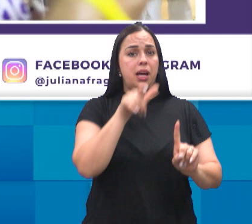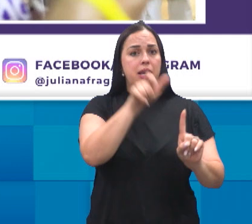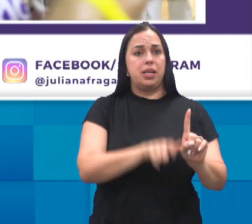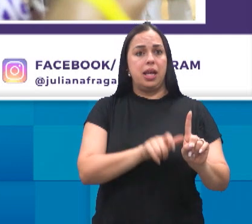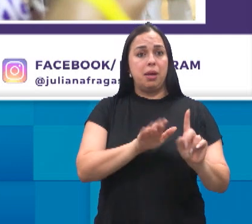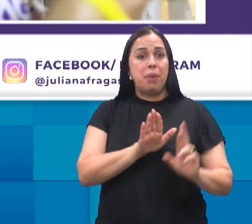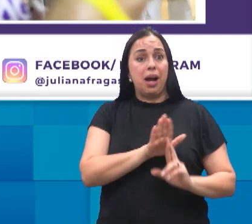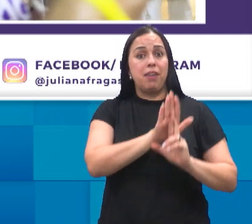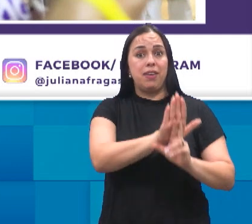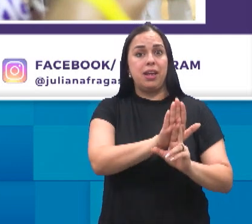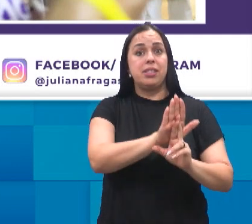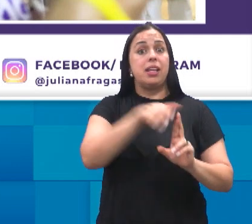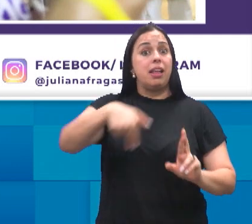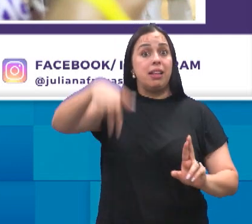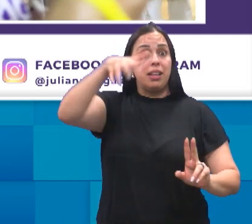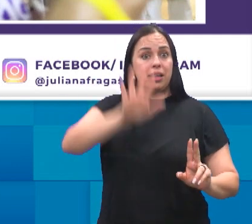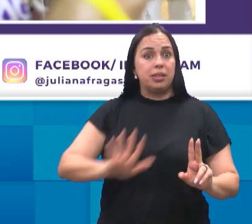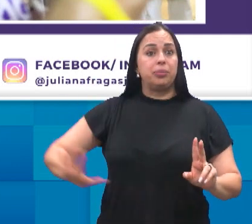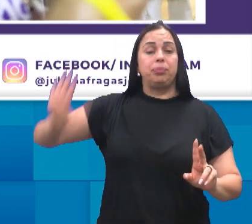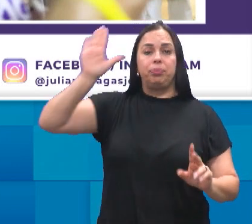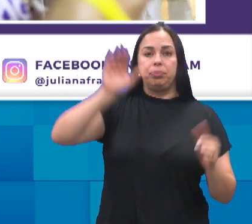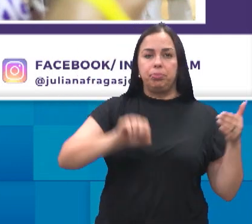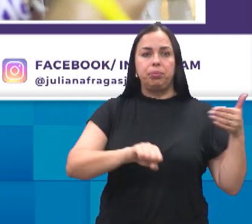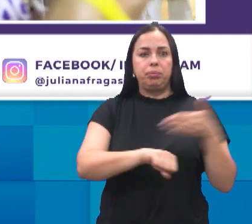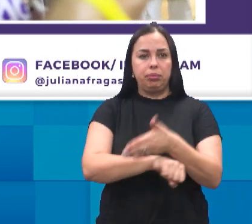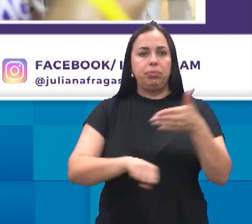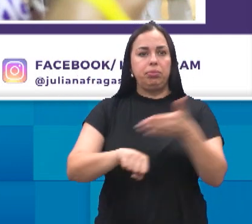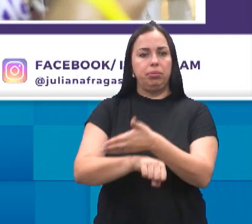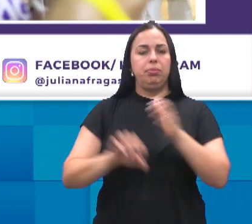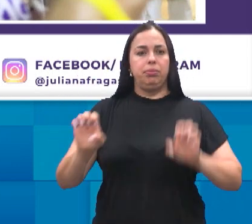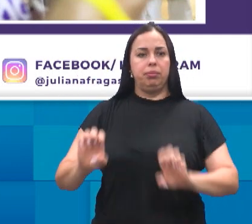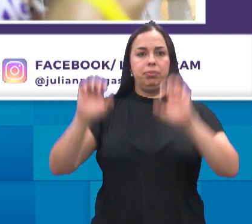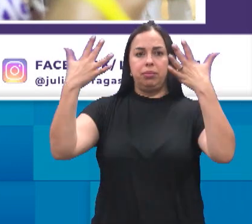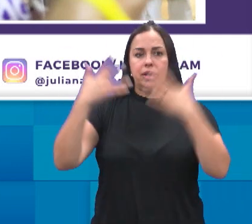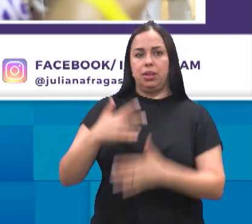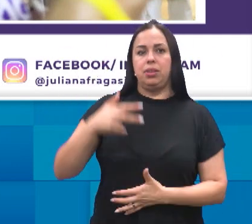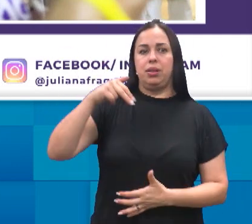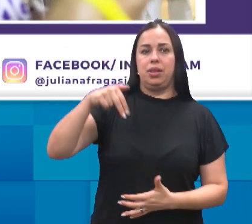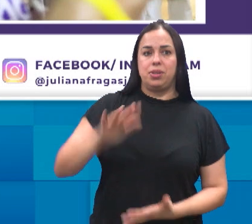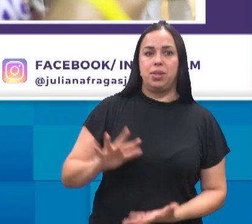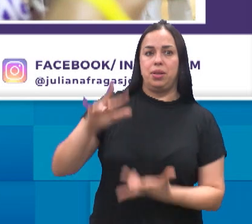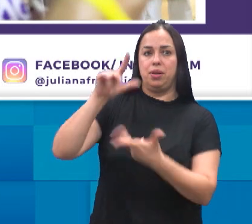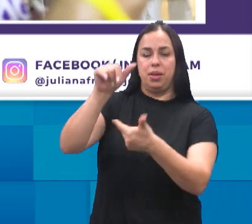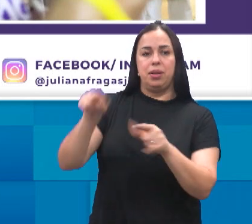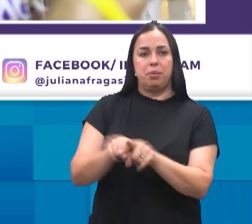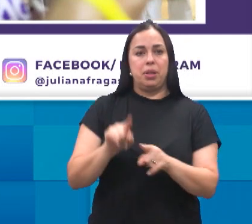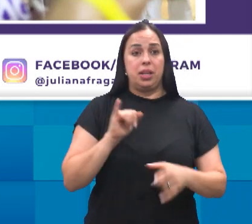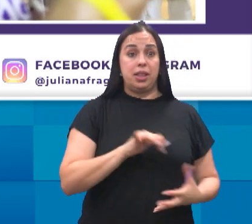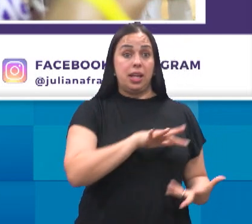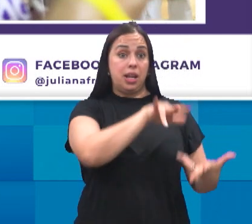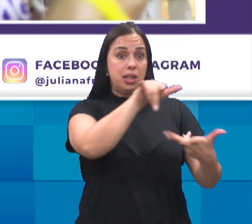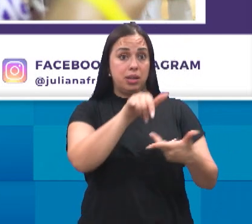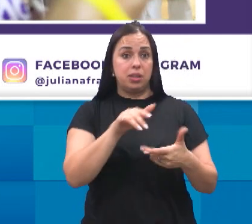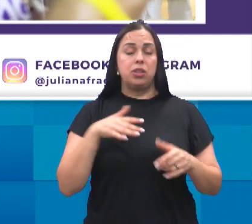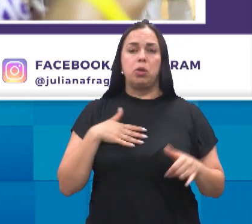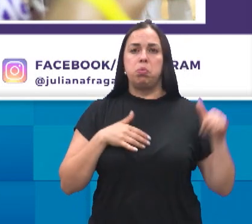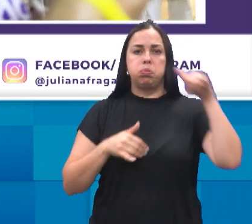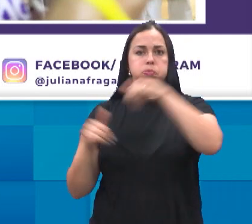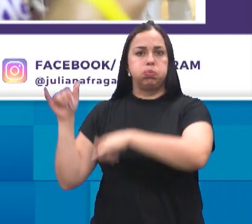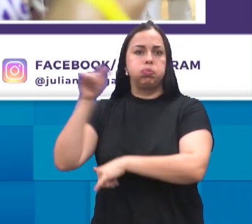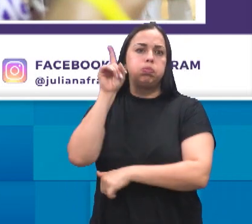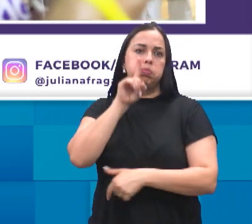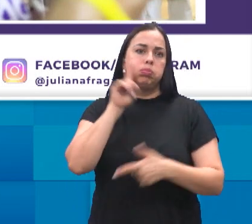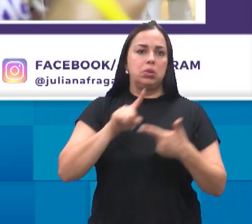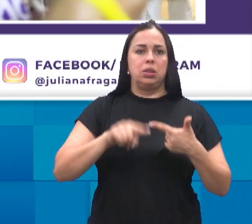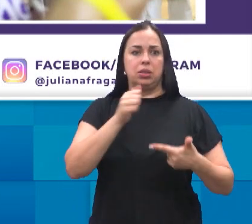nacional. Participa anualmente de eventos nacionais e internacionais de capoeira. Já esteve em países como Estados Unidos,